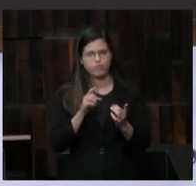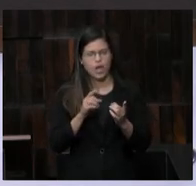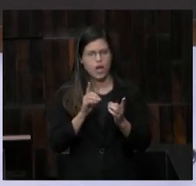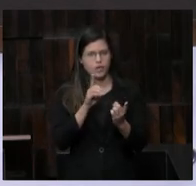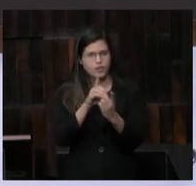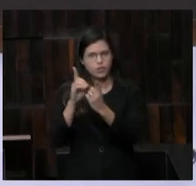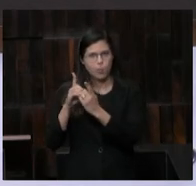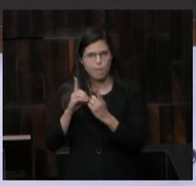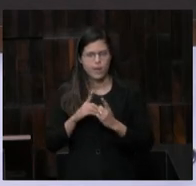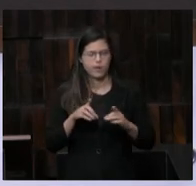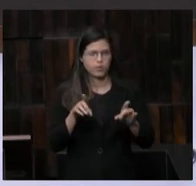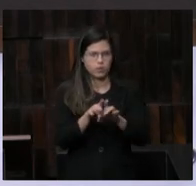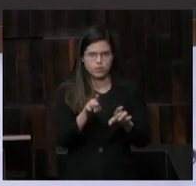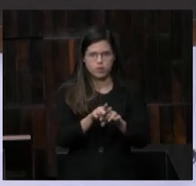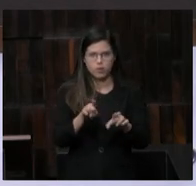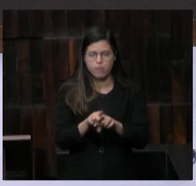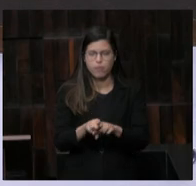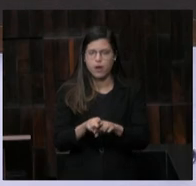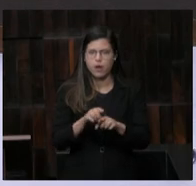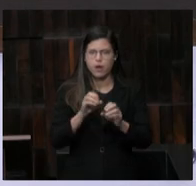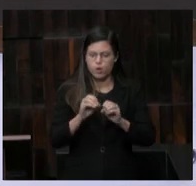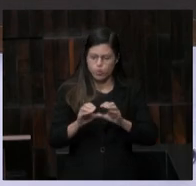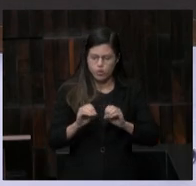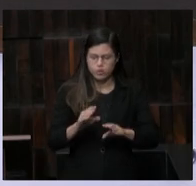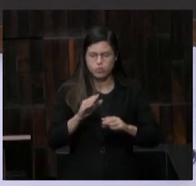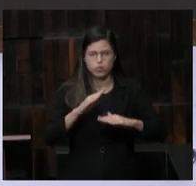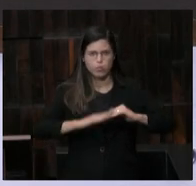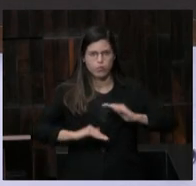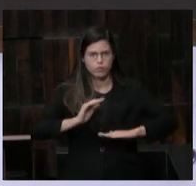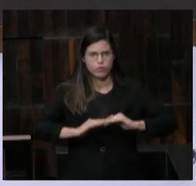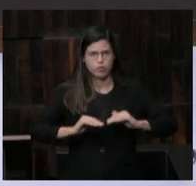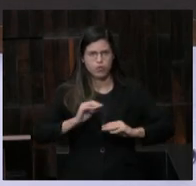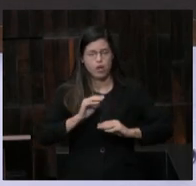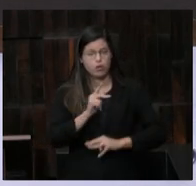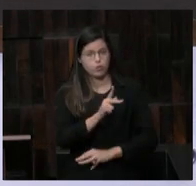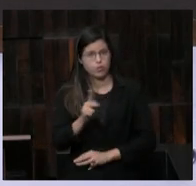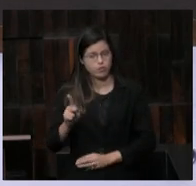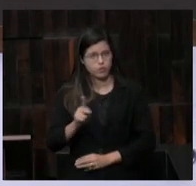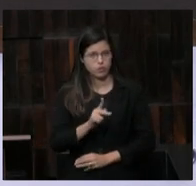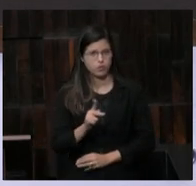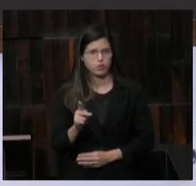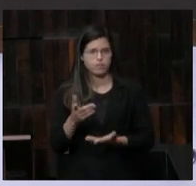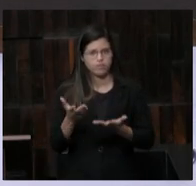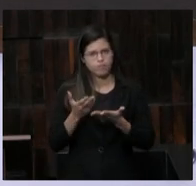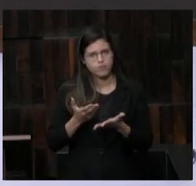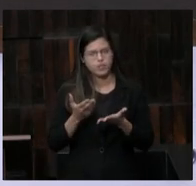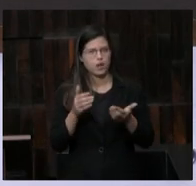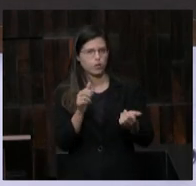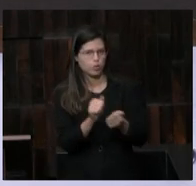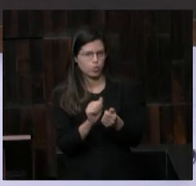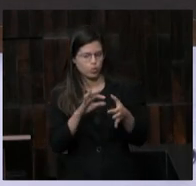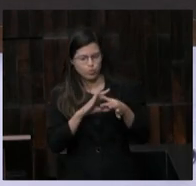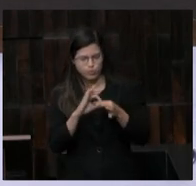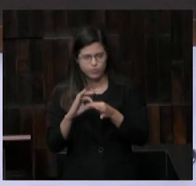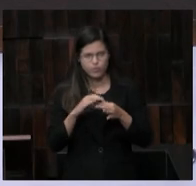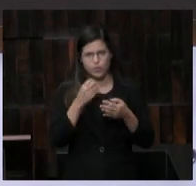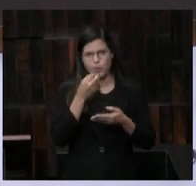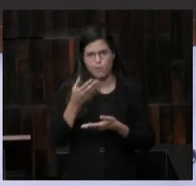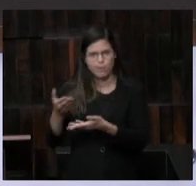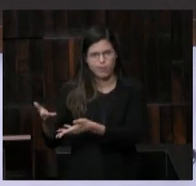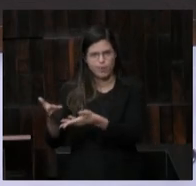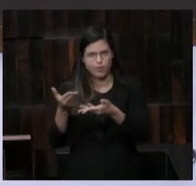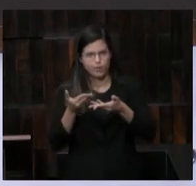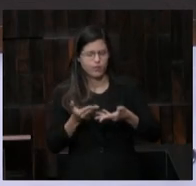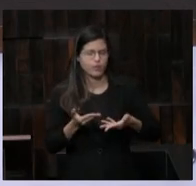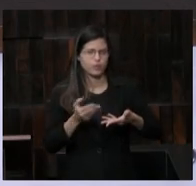é instrumentalização de educadores e de profissionais que quiserem estar conosco. Então, sejam todos bem-vindos.